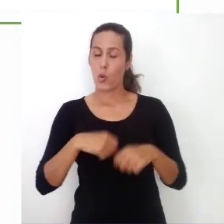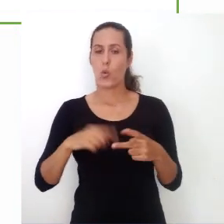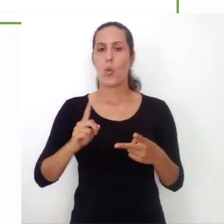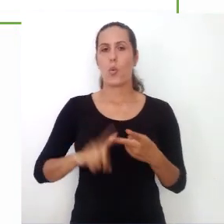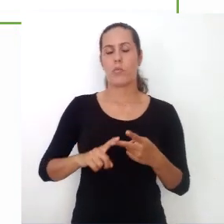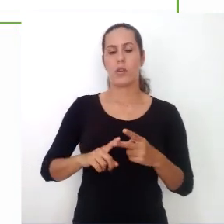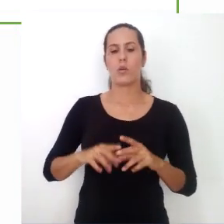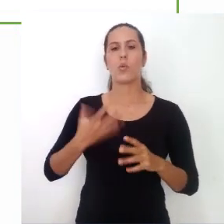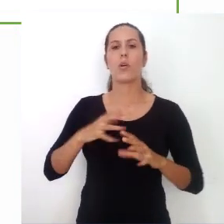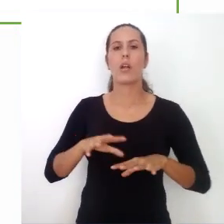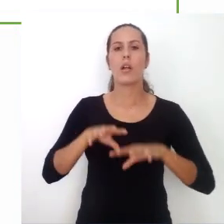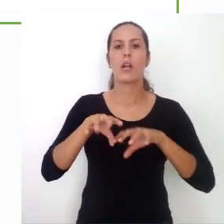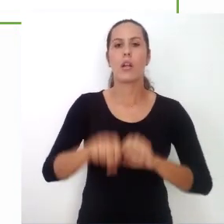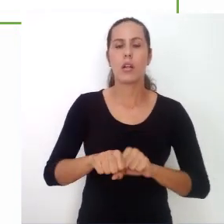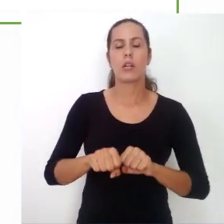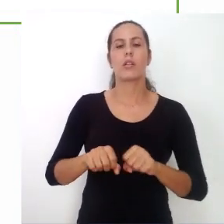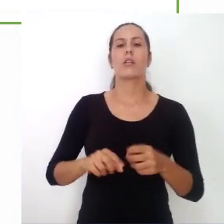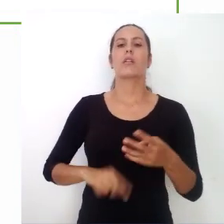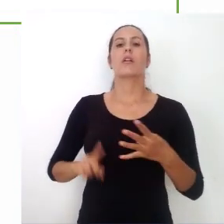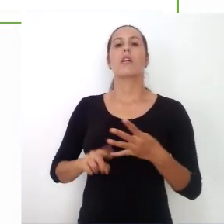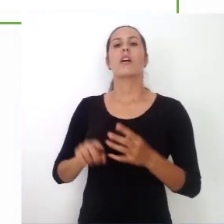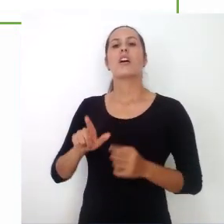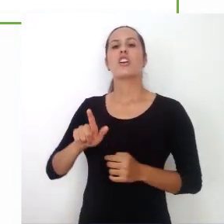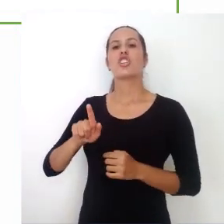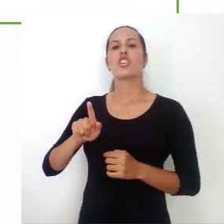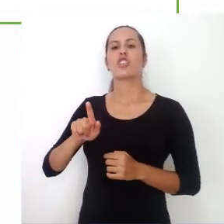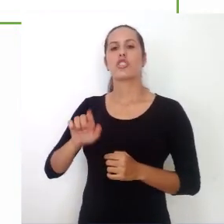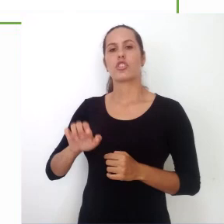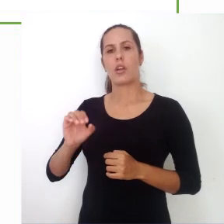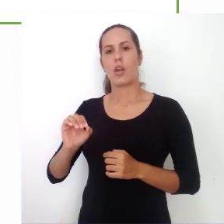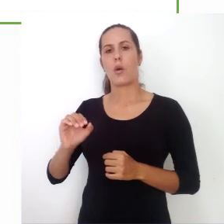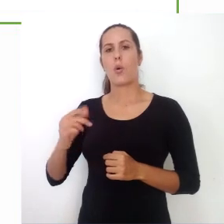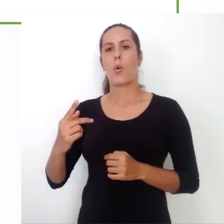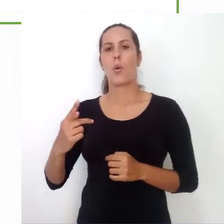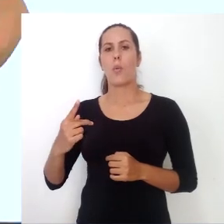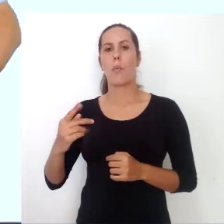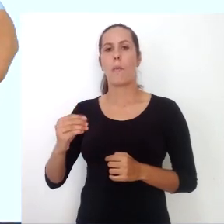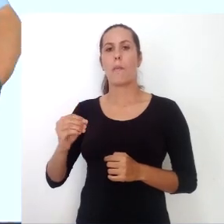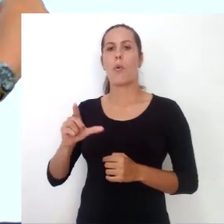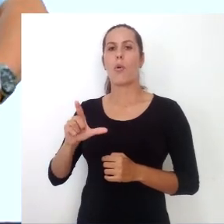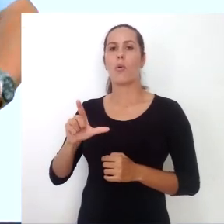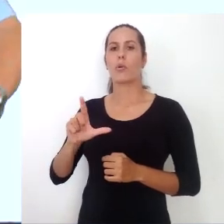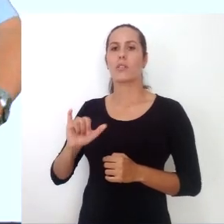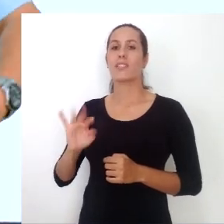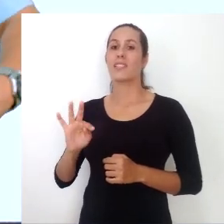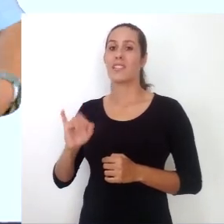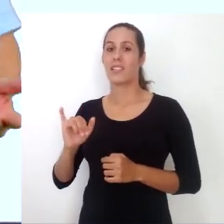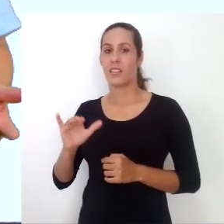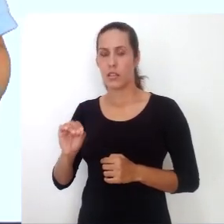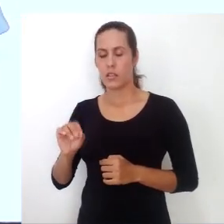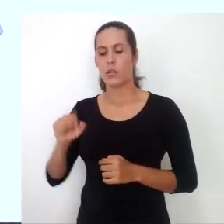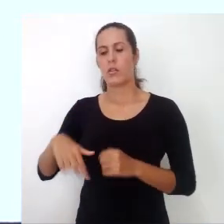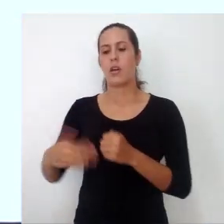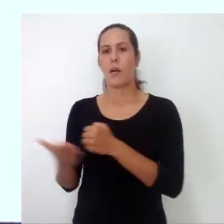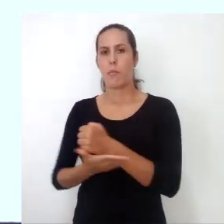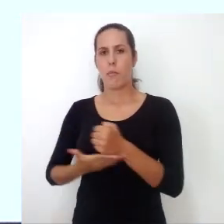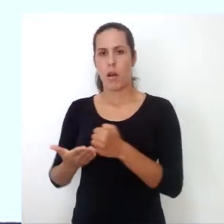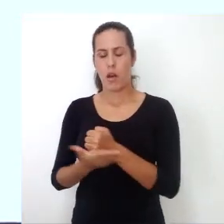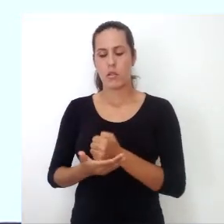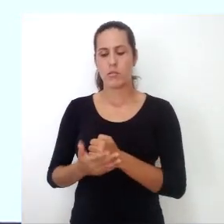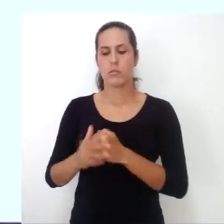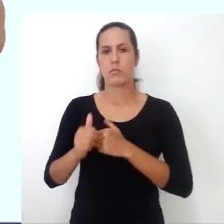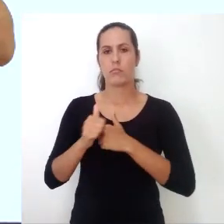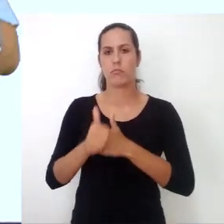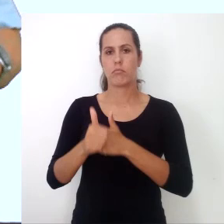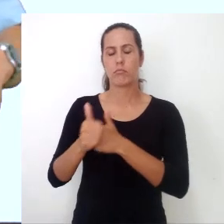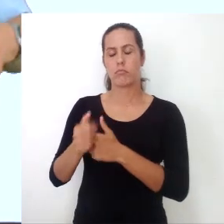econômico, territorial, geopolítico, entre outros, que muitas vezes estão na base dessa perseguição